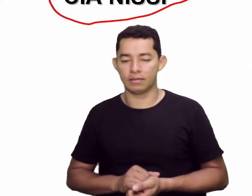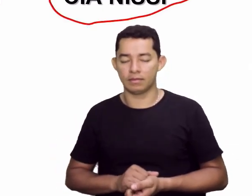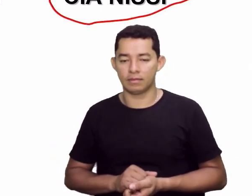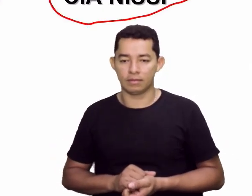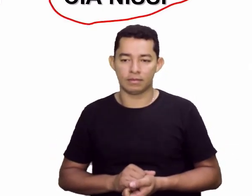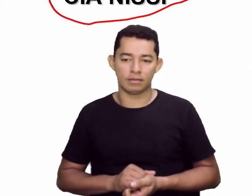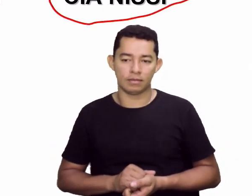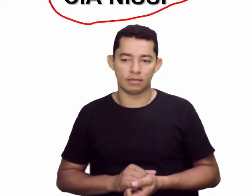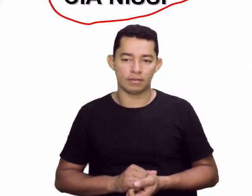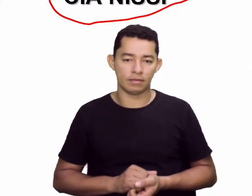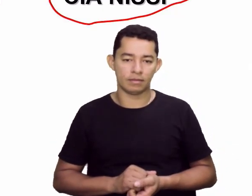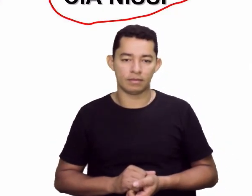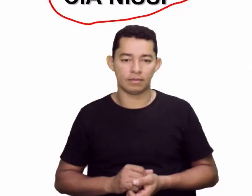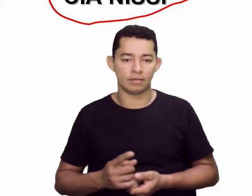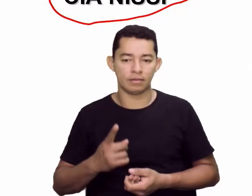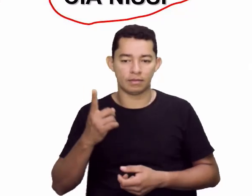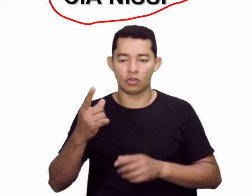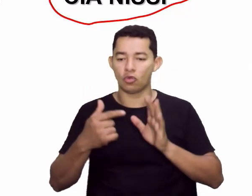uma